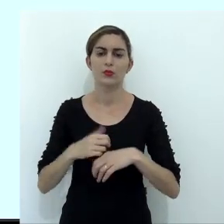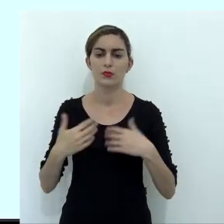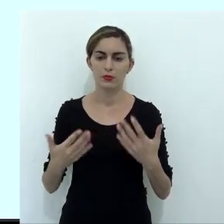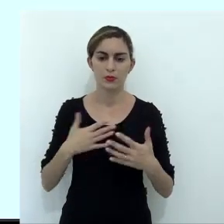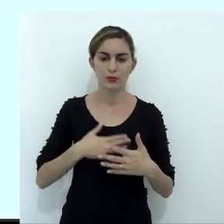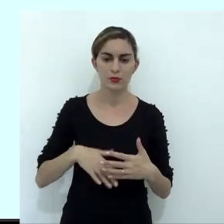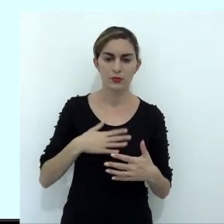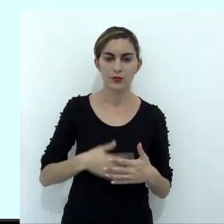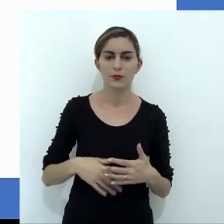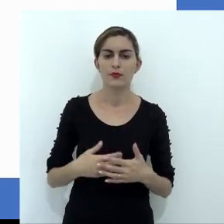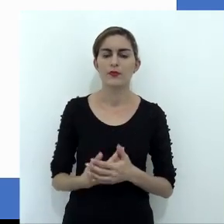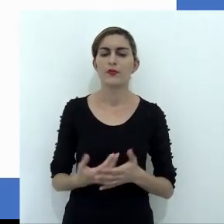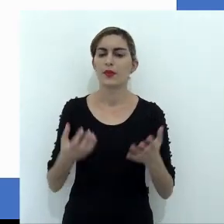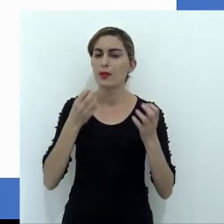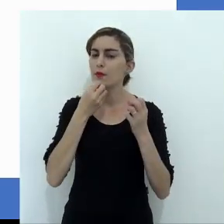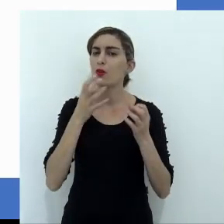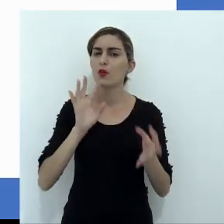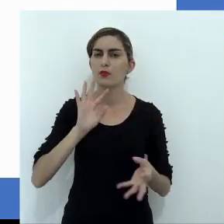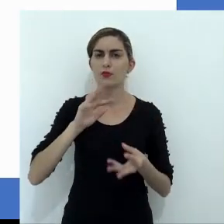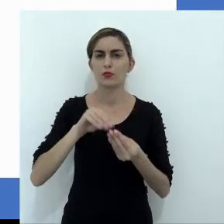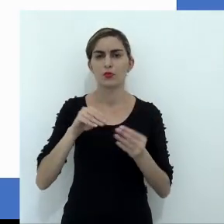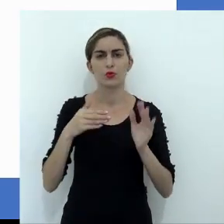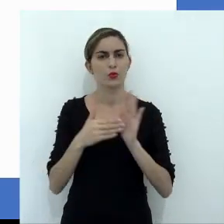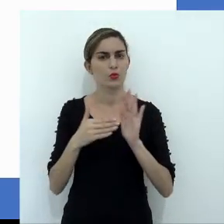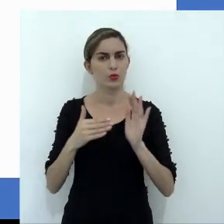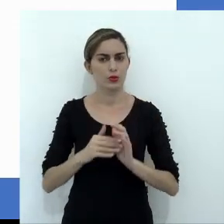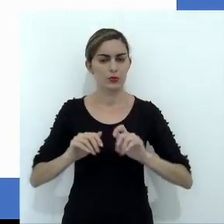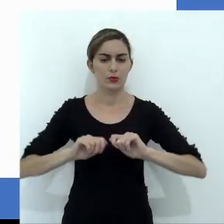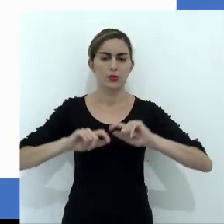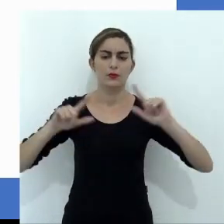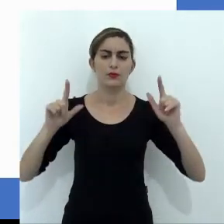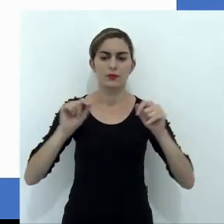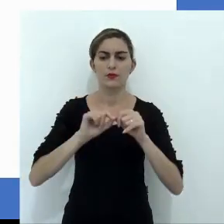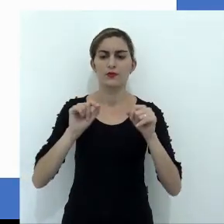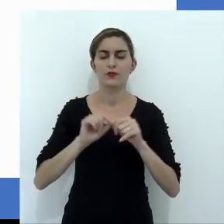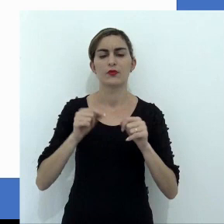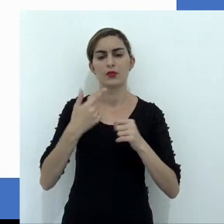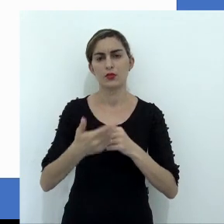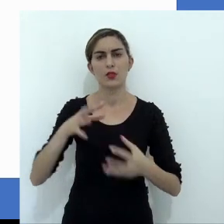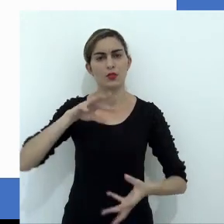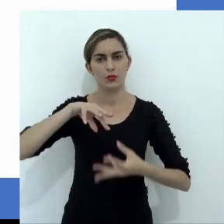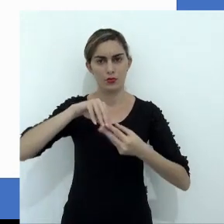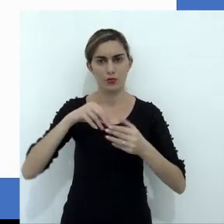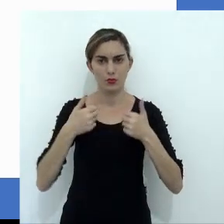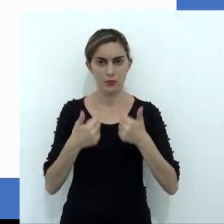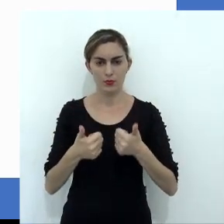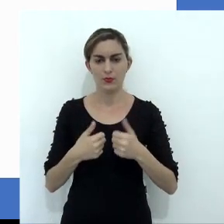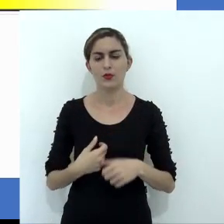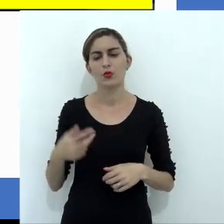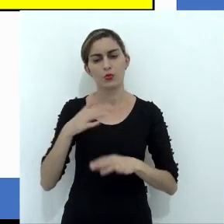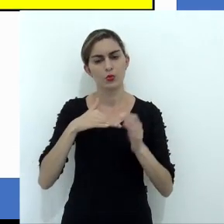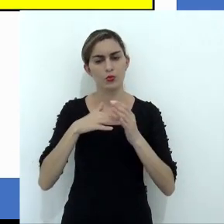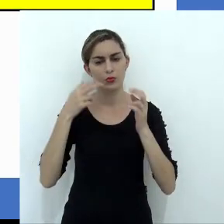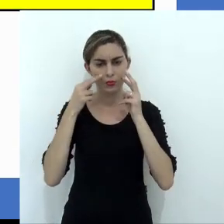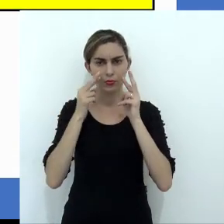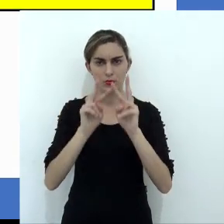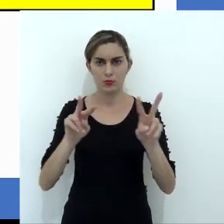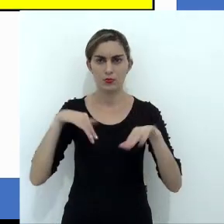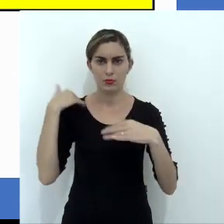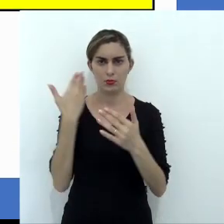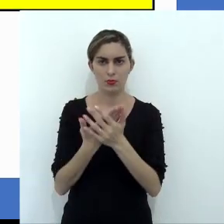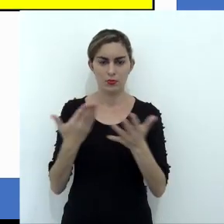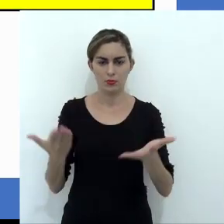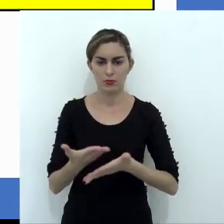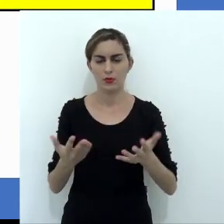mulheres. Tranquilidade? Bom, galera, nessa última tela aqui, o que é que a gente vai fazer? A gente vai fazer um resumo, tá? De tudo que a gente viu até